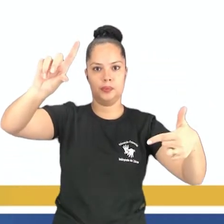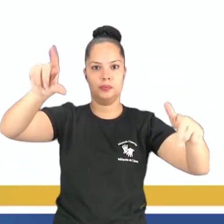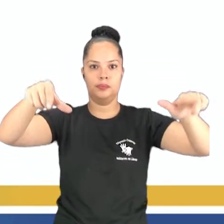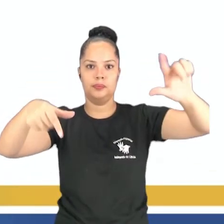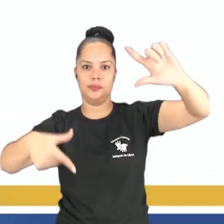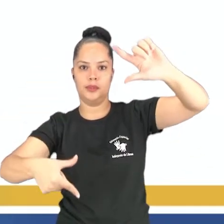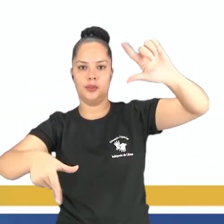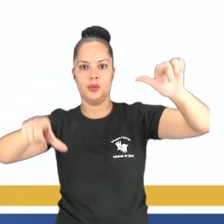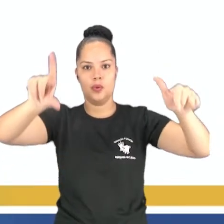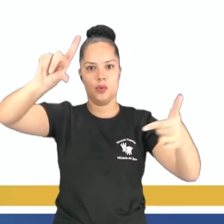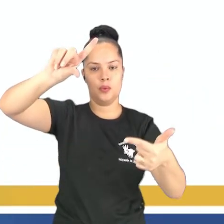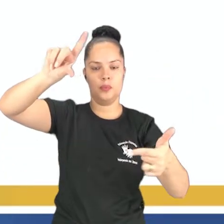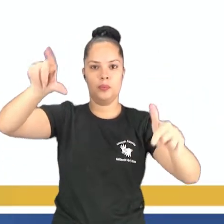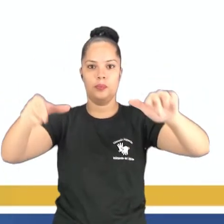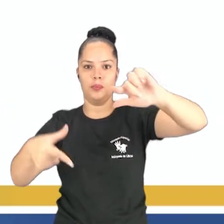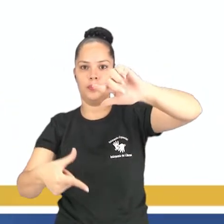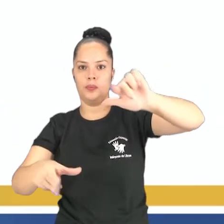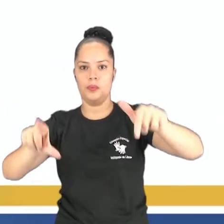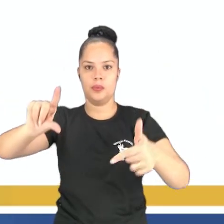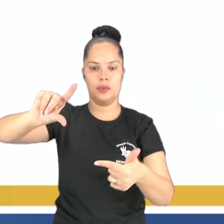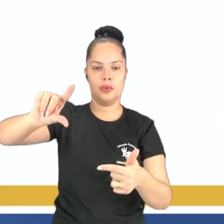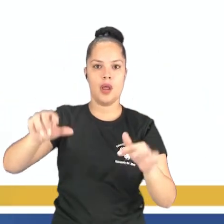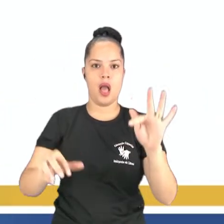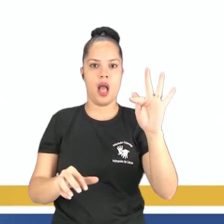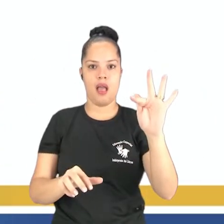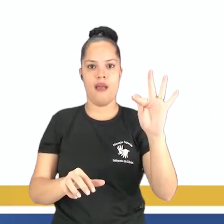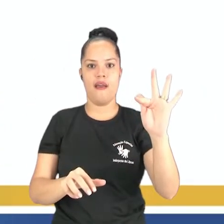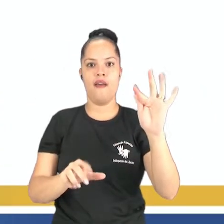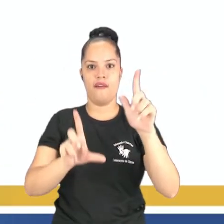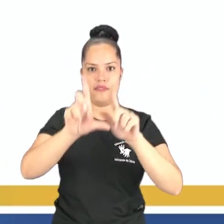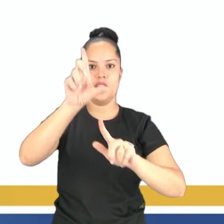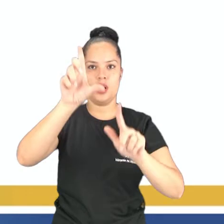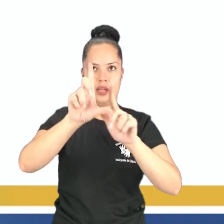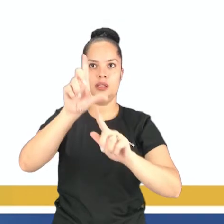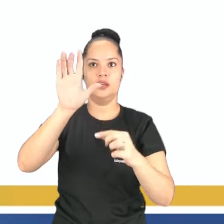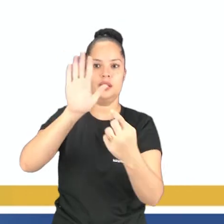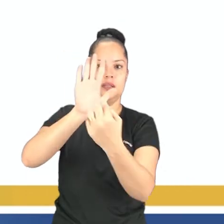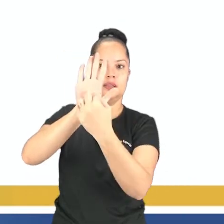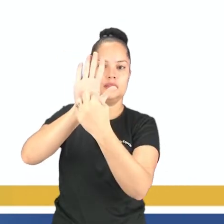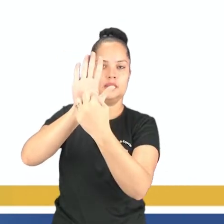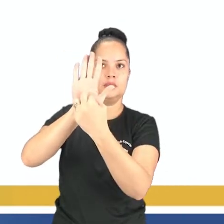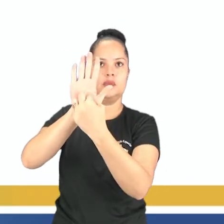o giro dela através da simetria radial, de rotação.